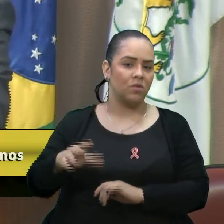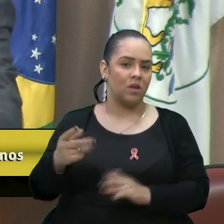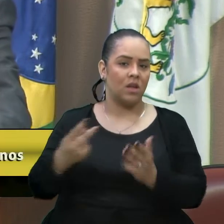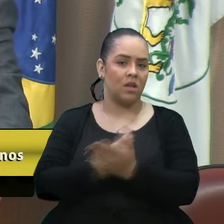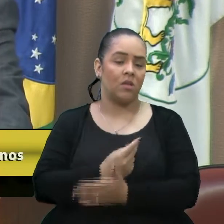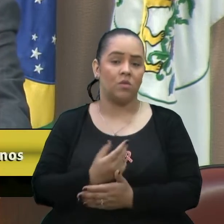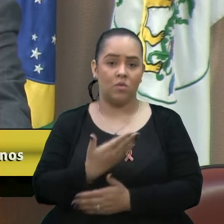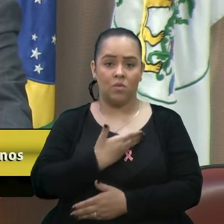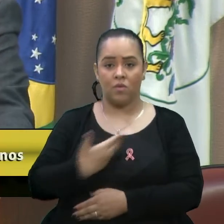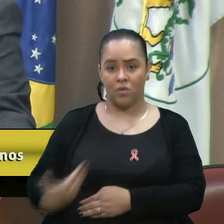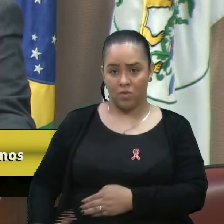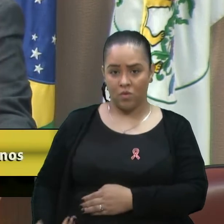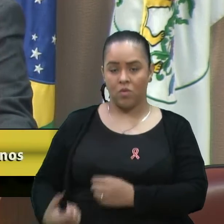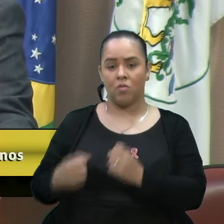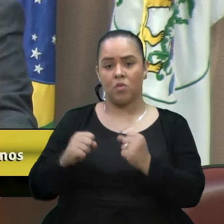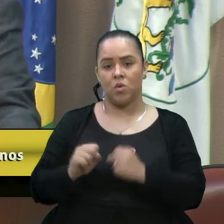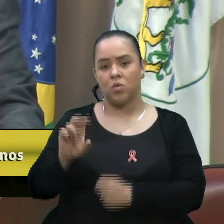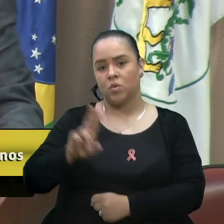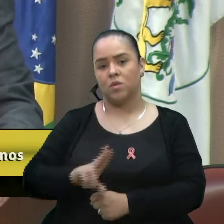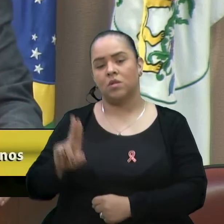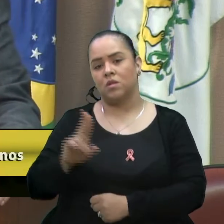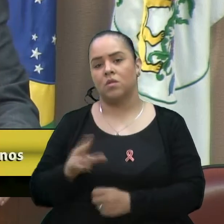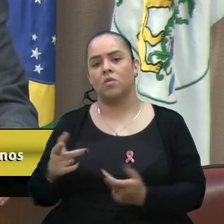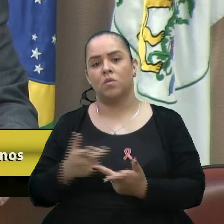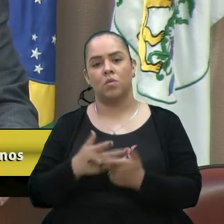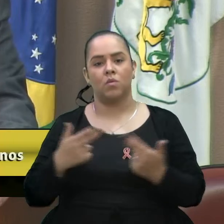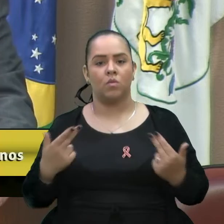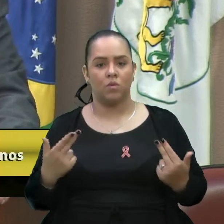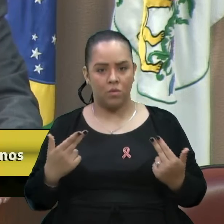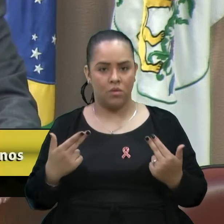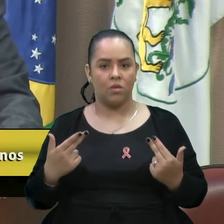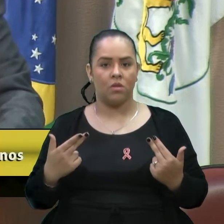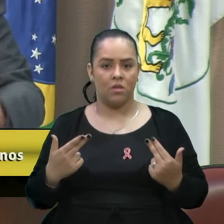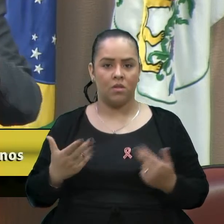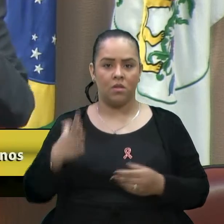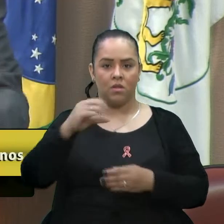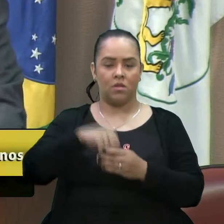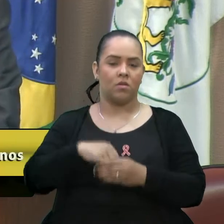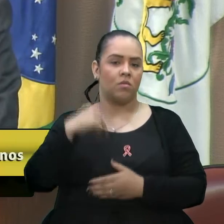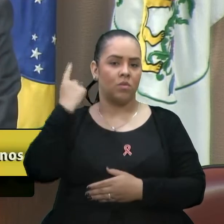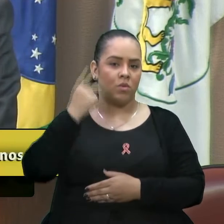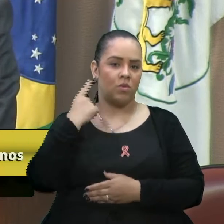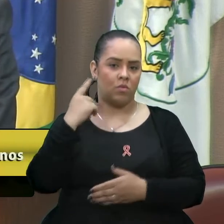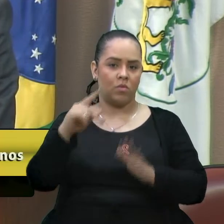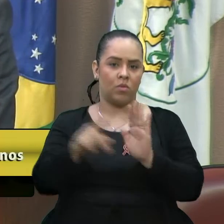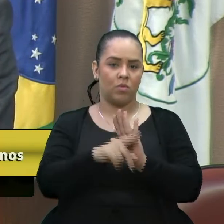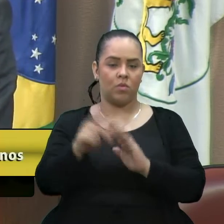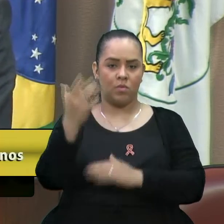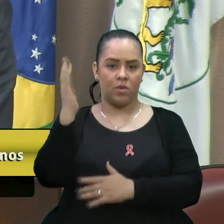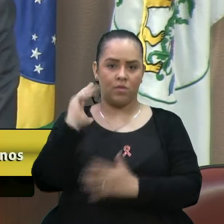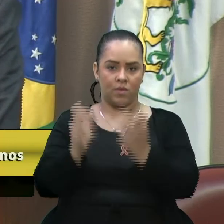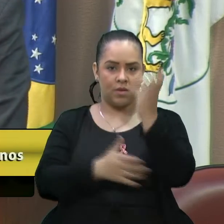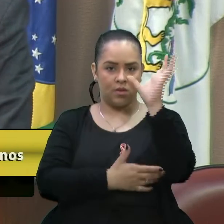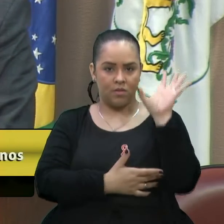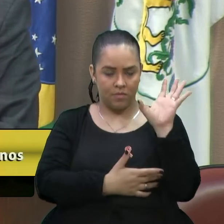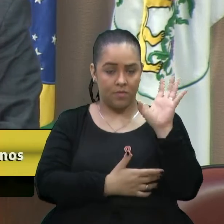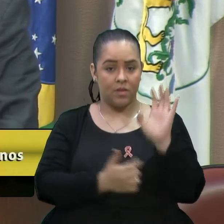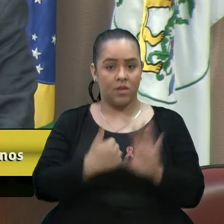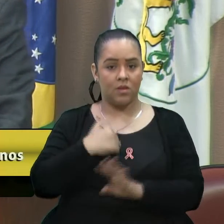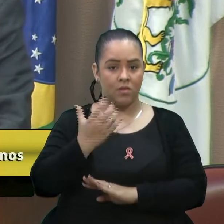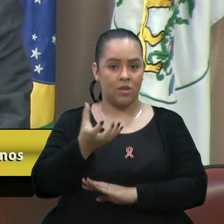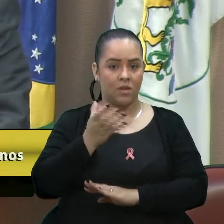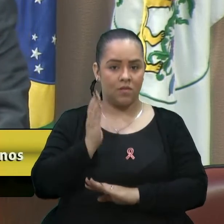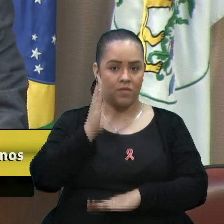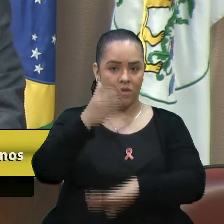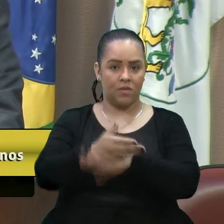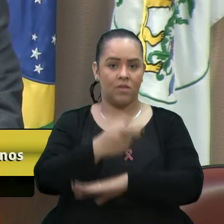poder público, então, possa usar esses proventos na política do próprio meio ambiente. E eu quero aqui ressaltar